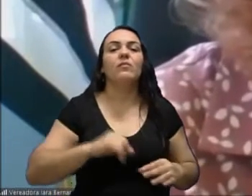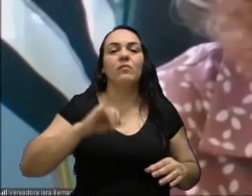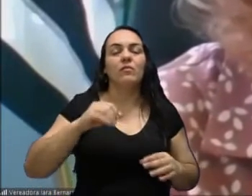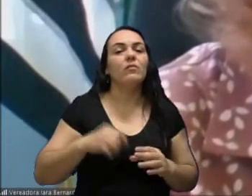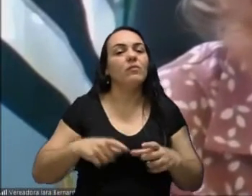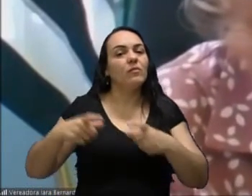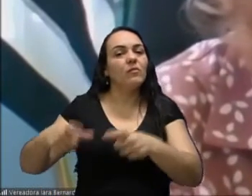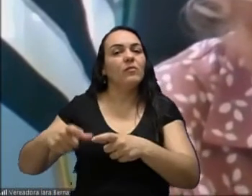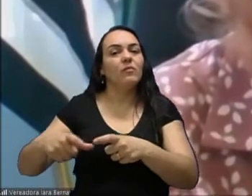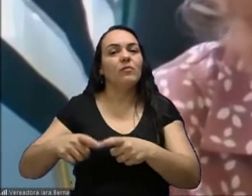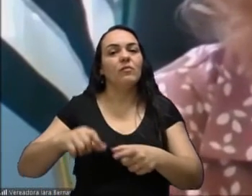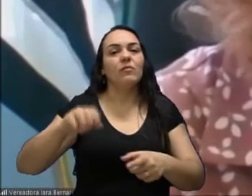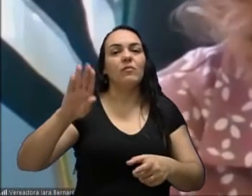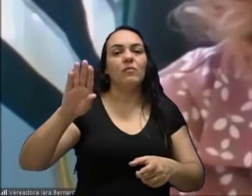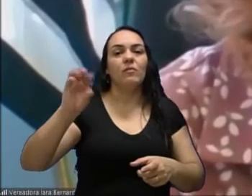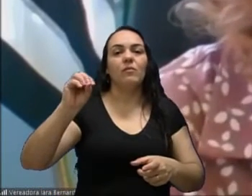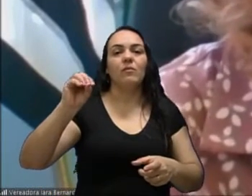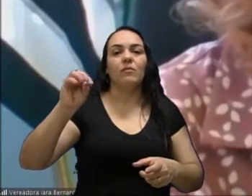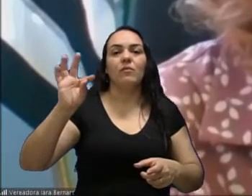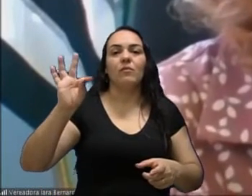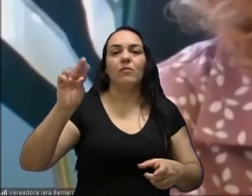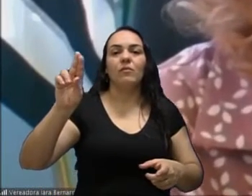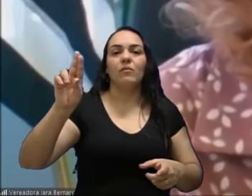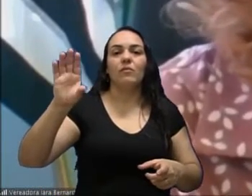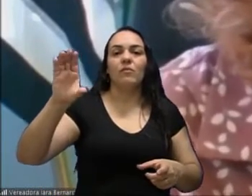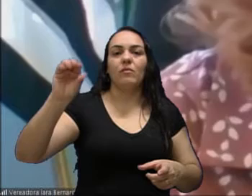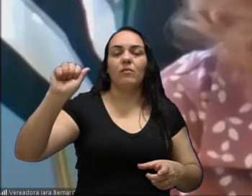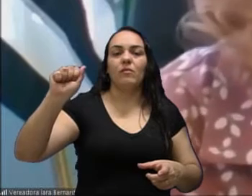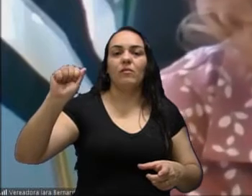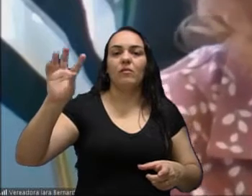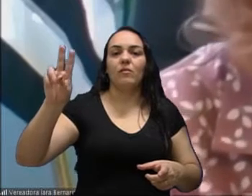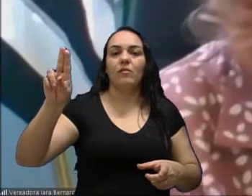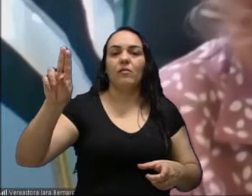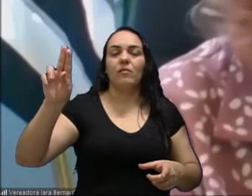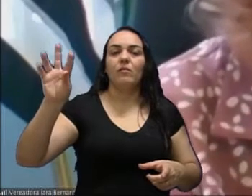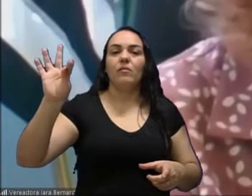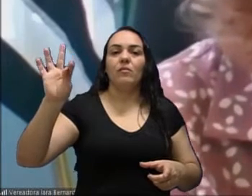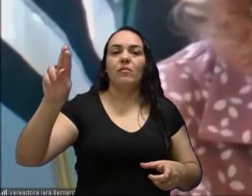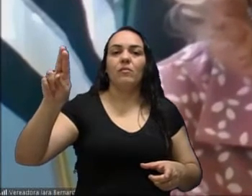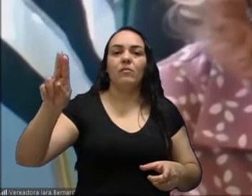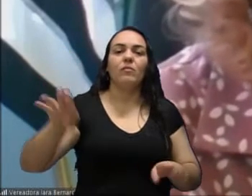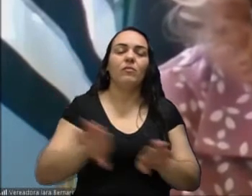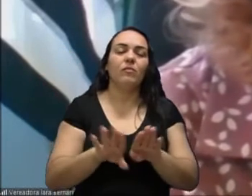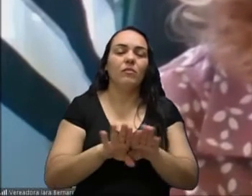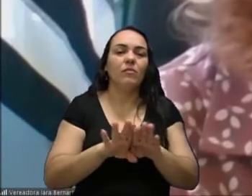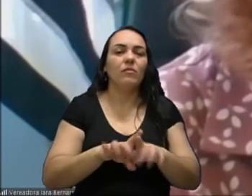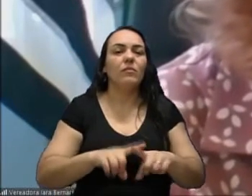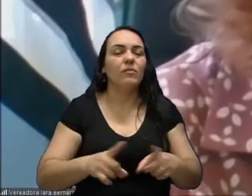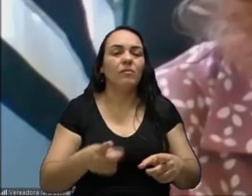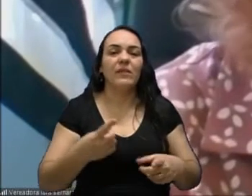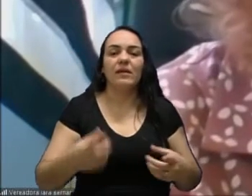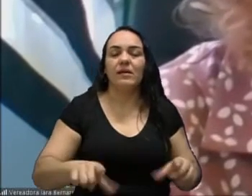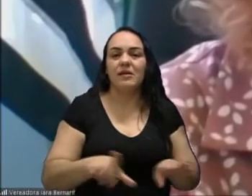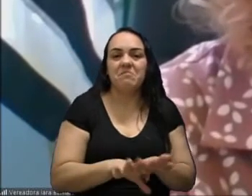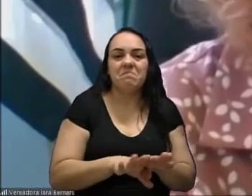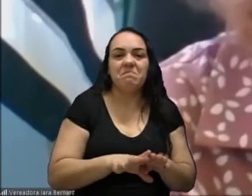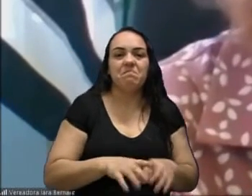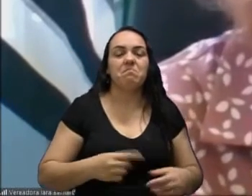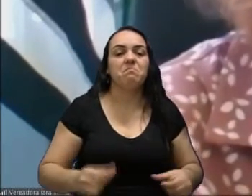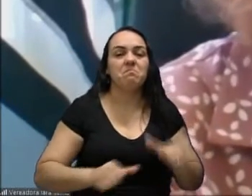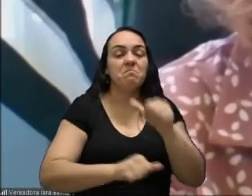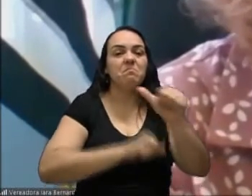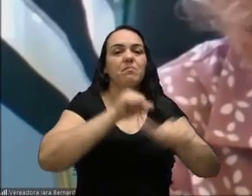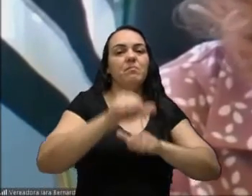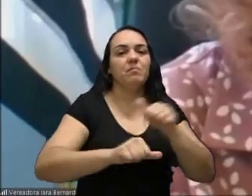vezes na mesma semana encurtada na mesma semana a fiação numa escola outra trocou um dia